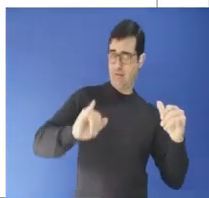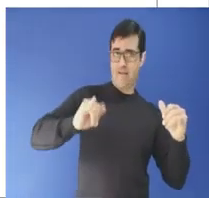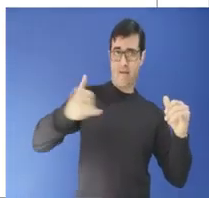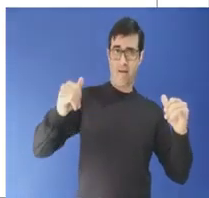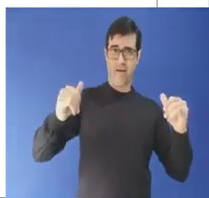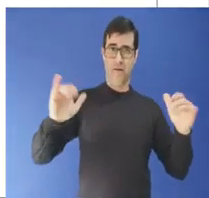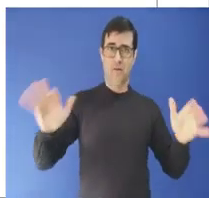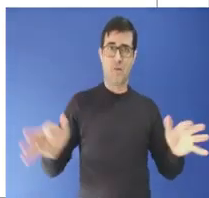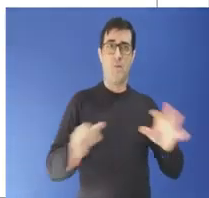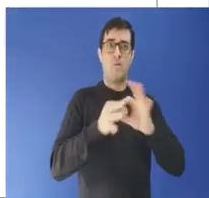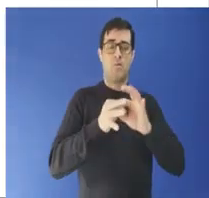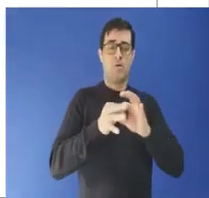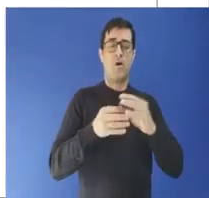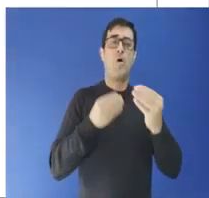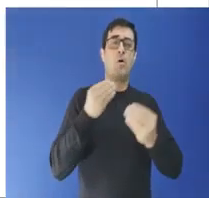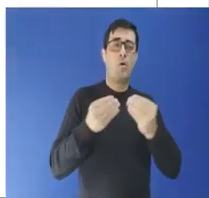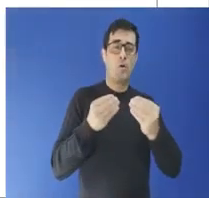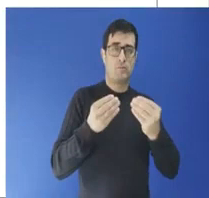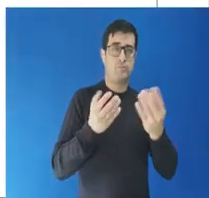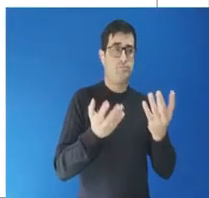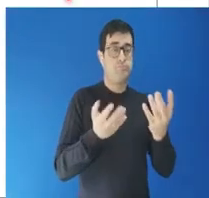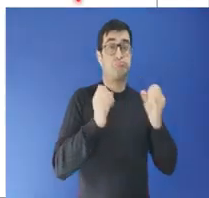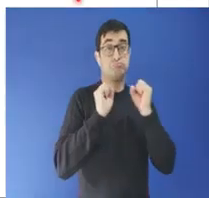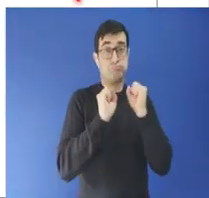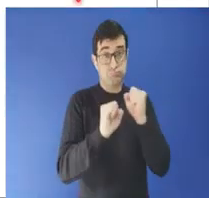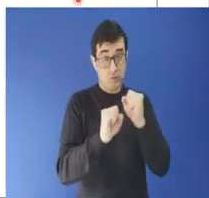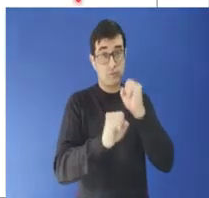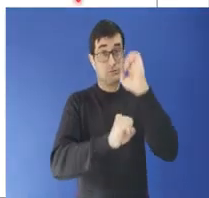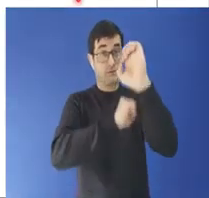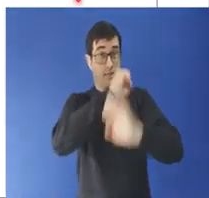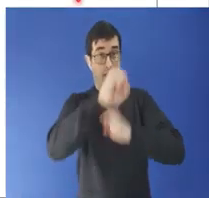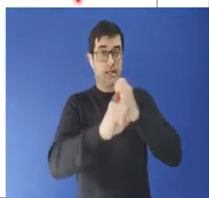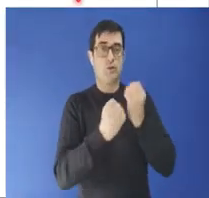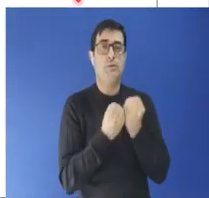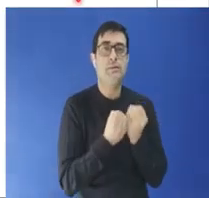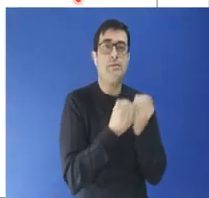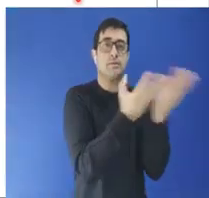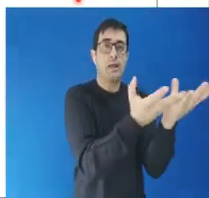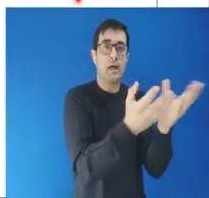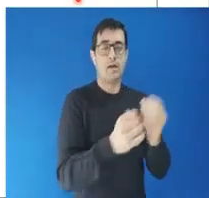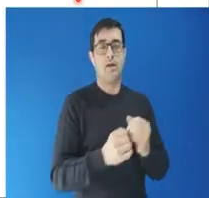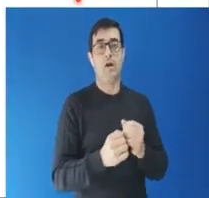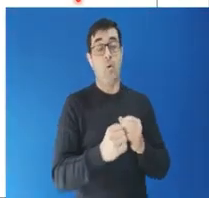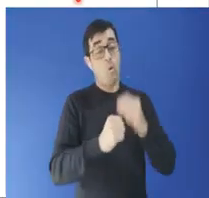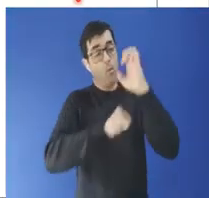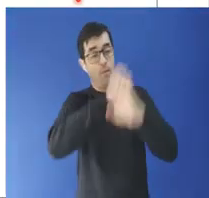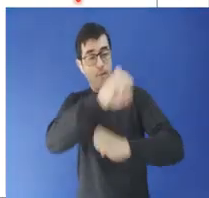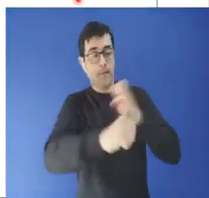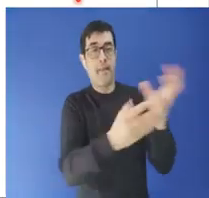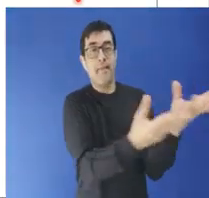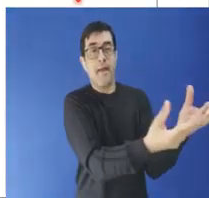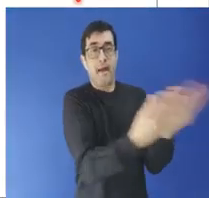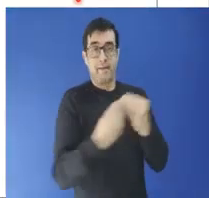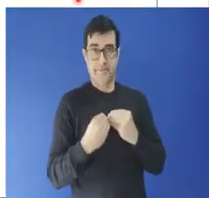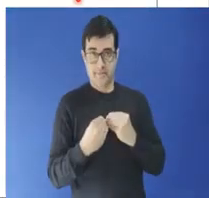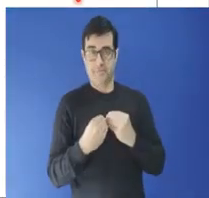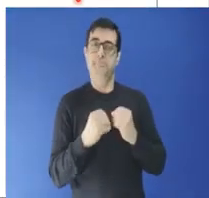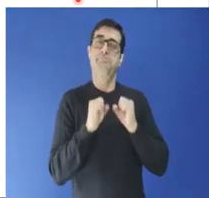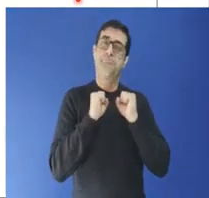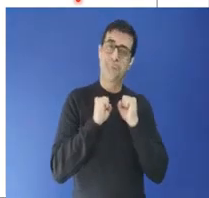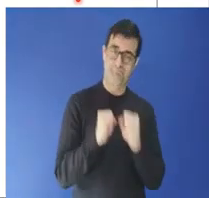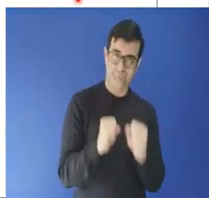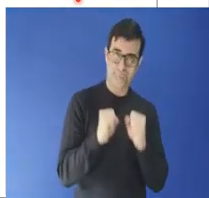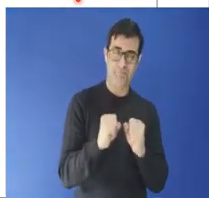elas são originadas a partir de uma doação ou recebimento de elétrons. E isso é caracterizado pela união